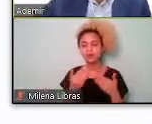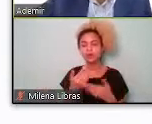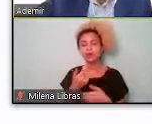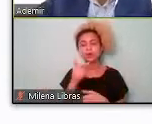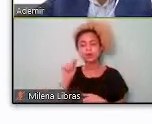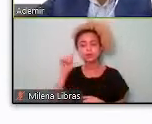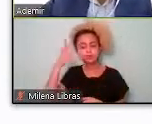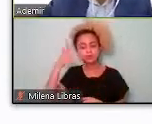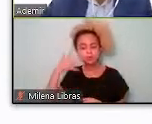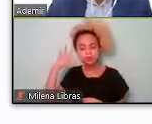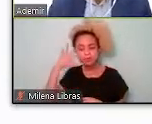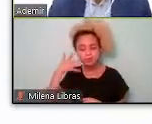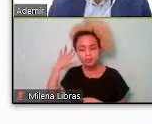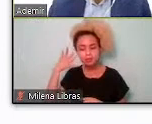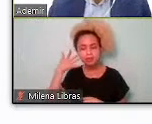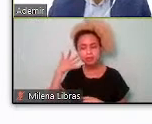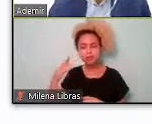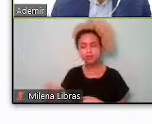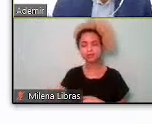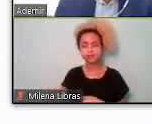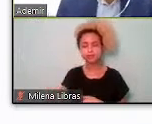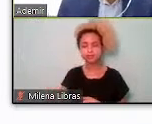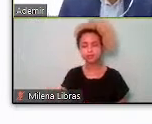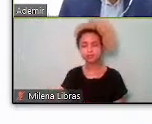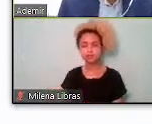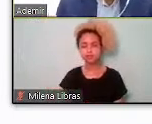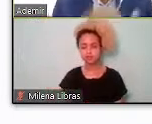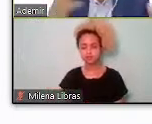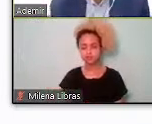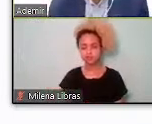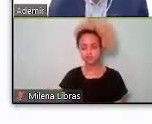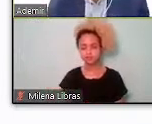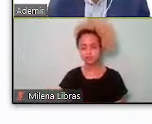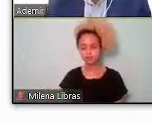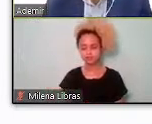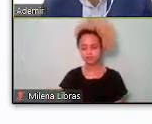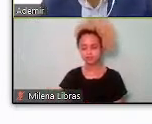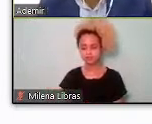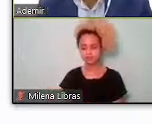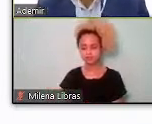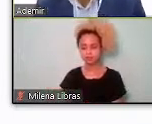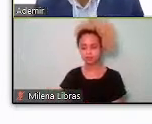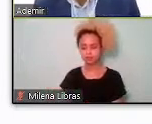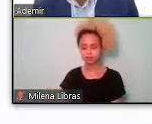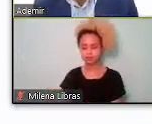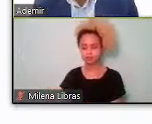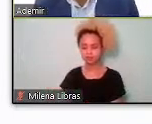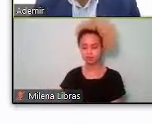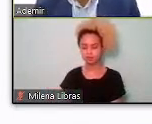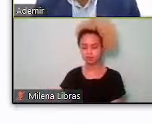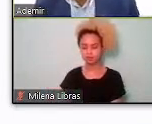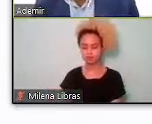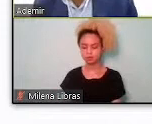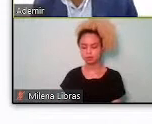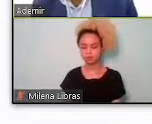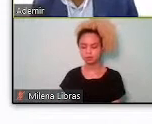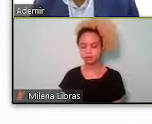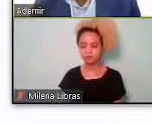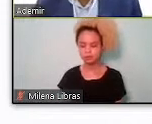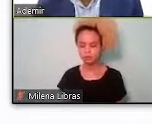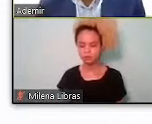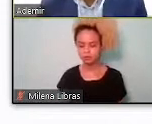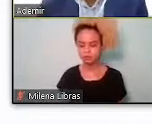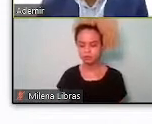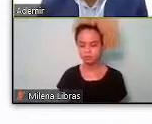próximo palestrante, que é, na realidade, eu falei em segurança da edificação propriamente dito. Nosso colega aí,